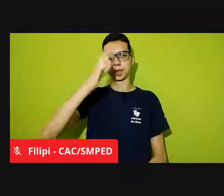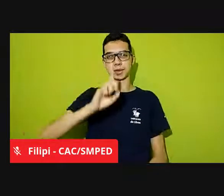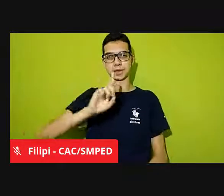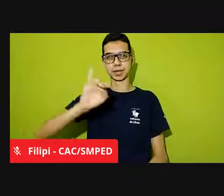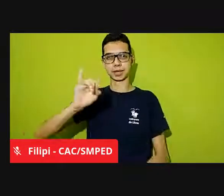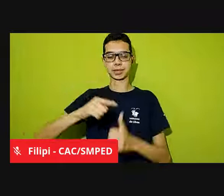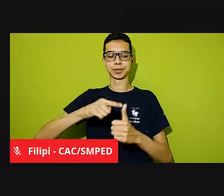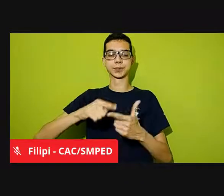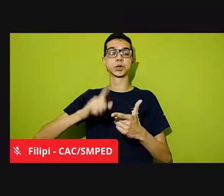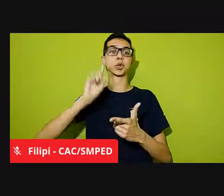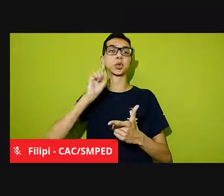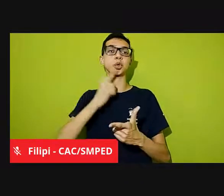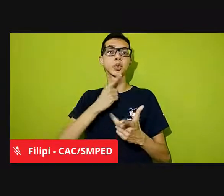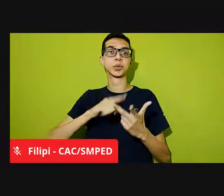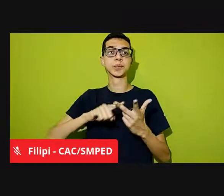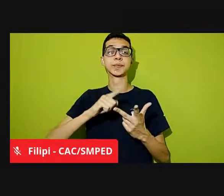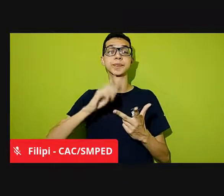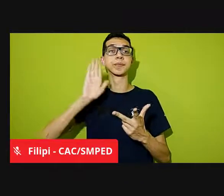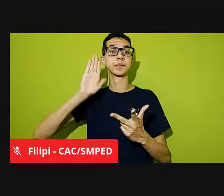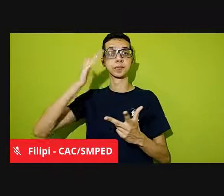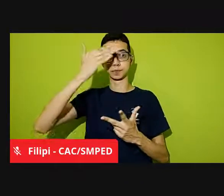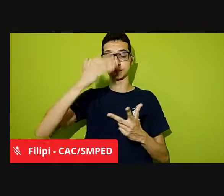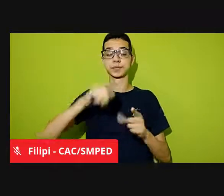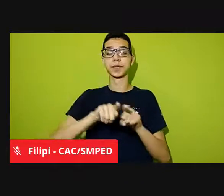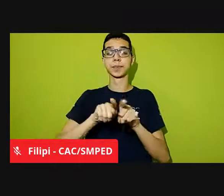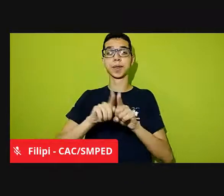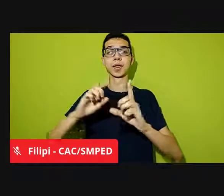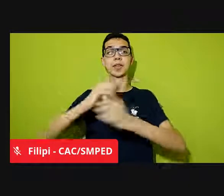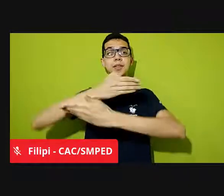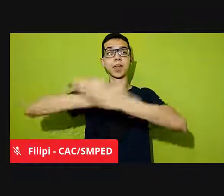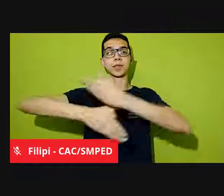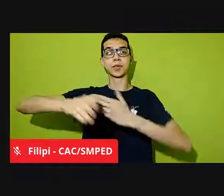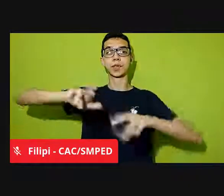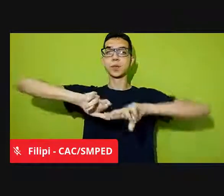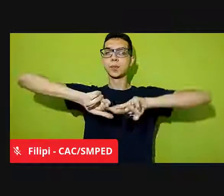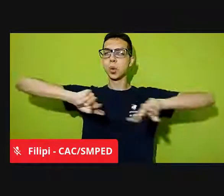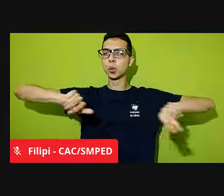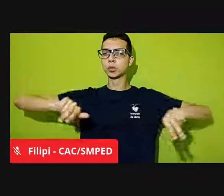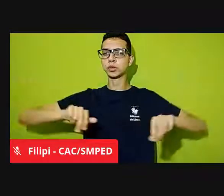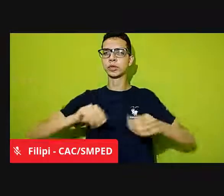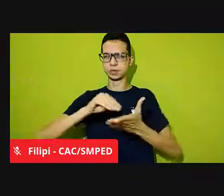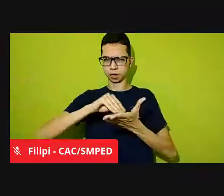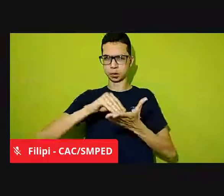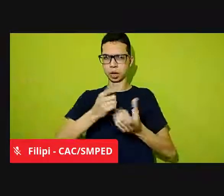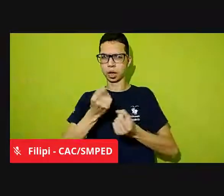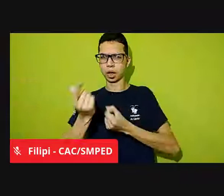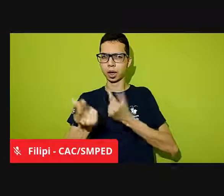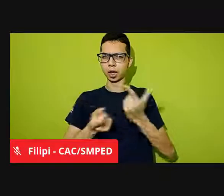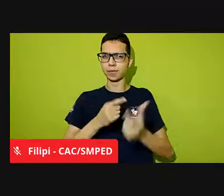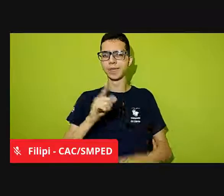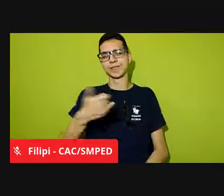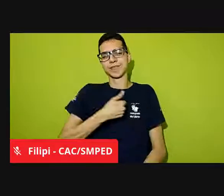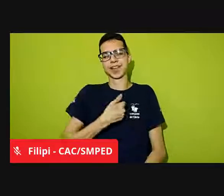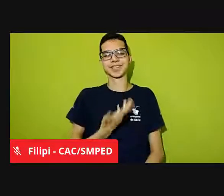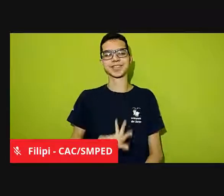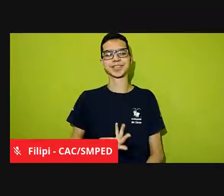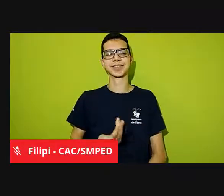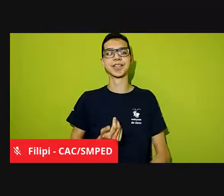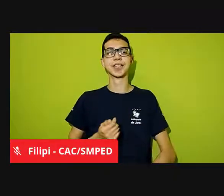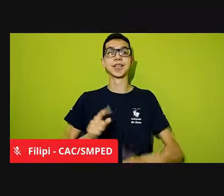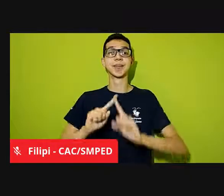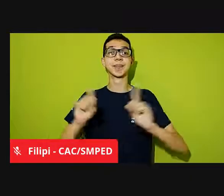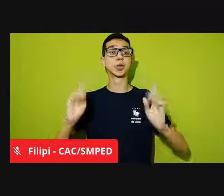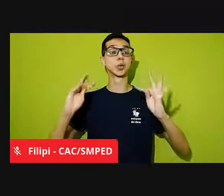surdo-cegueira, deficiência múltipla. E faltou alguma? Gente, me corrija aí no chat qual é a coisa se faltou alguma. Mas, enfim, de todos os aspectos